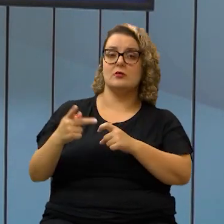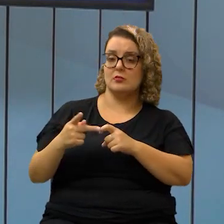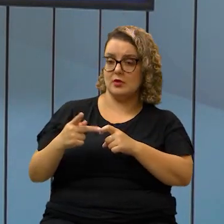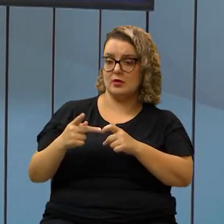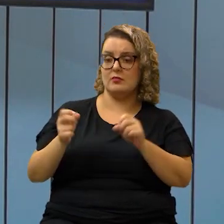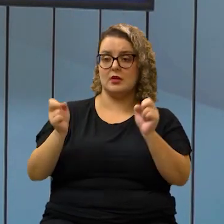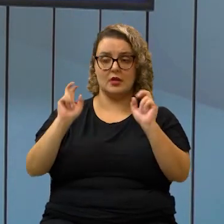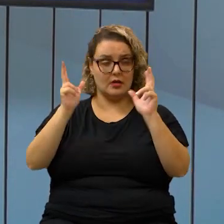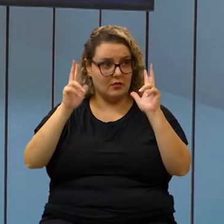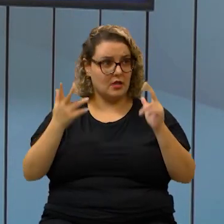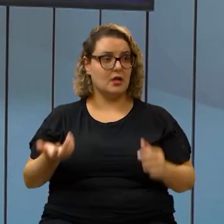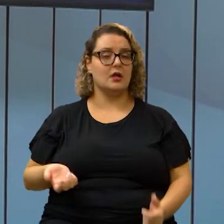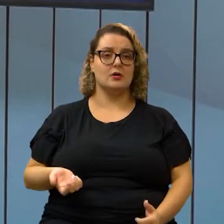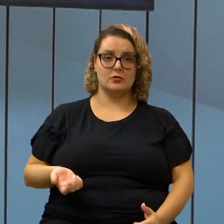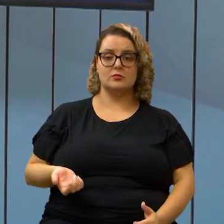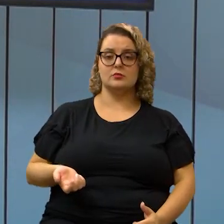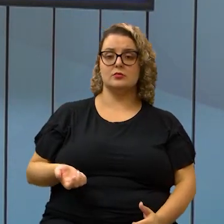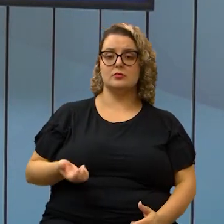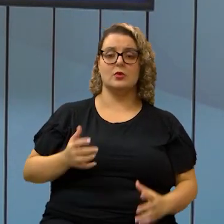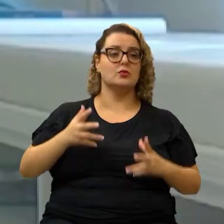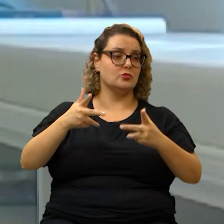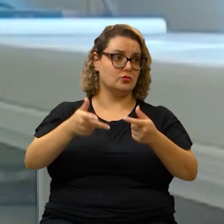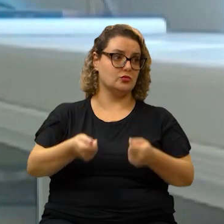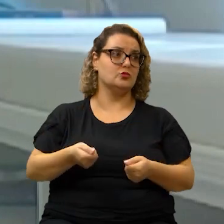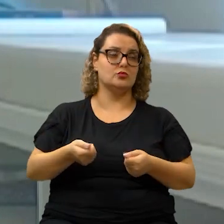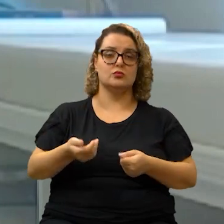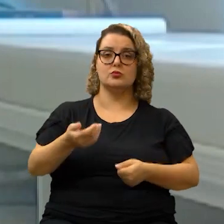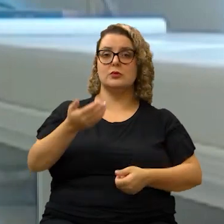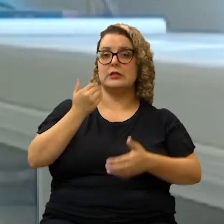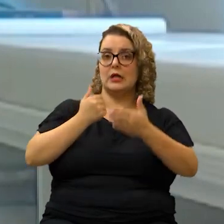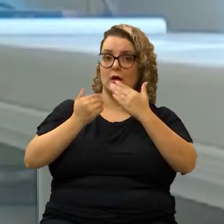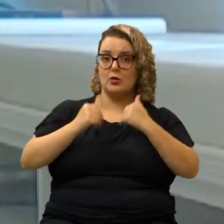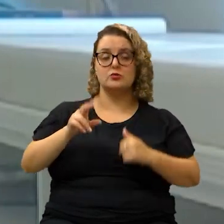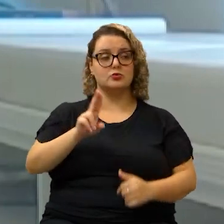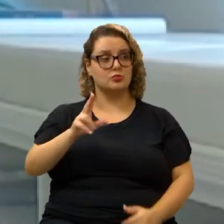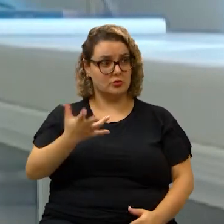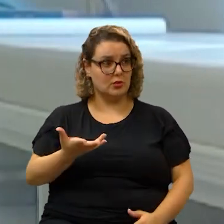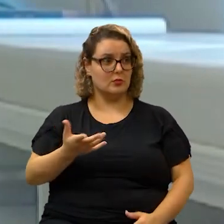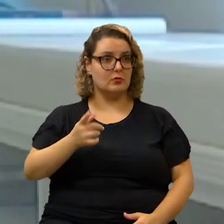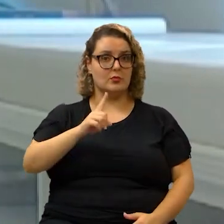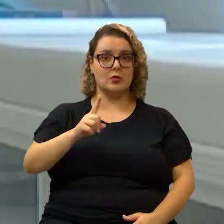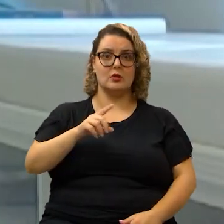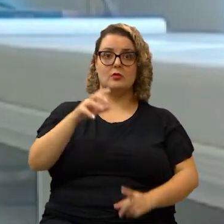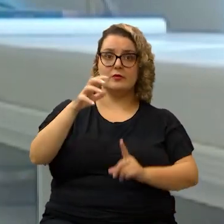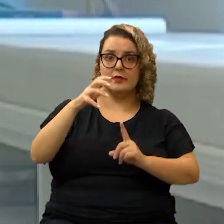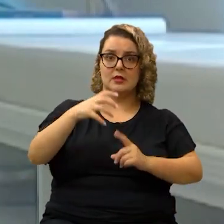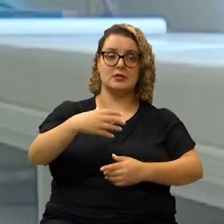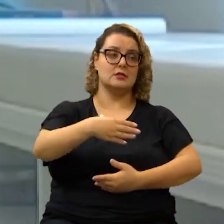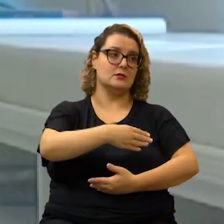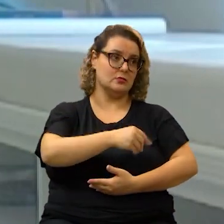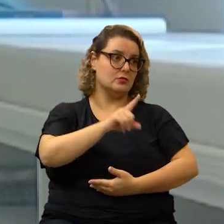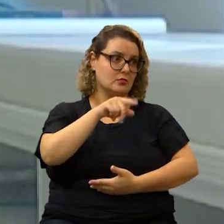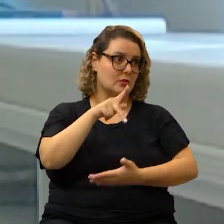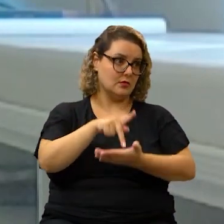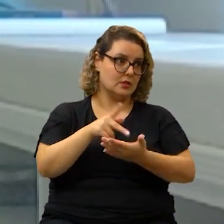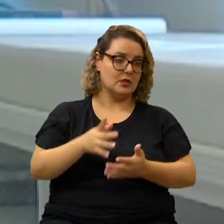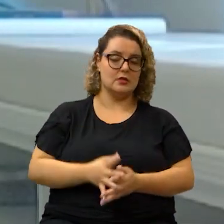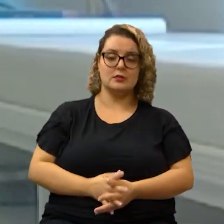aí a amamentação, não é verdade? Não, isso é importantíssimo, né? E se falar de